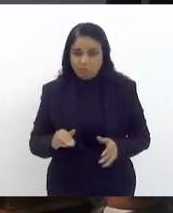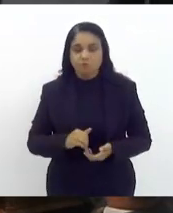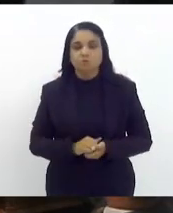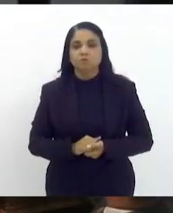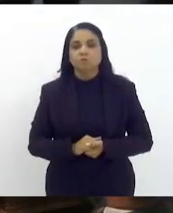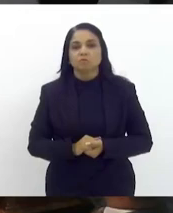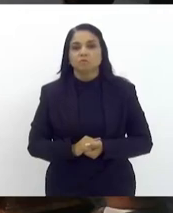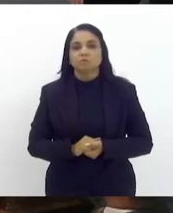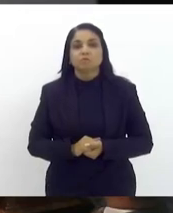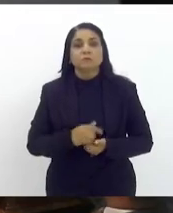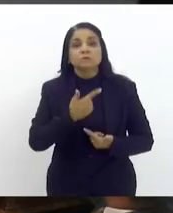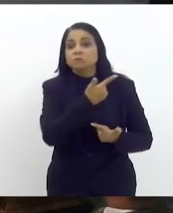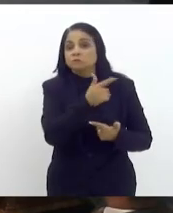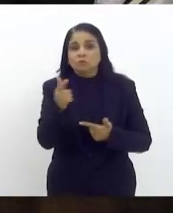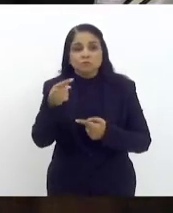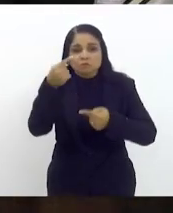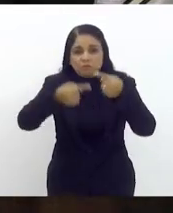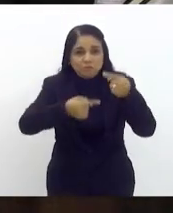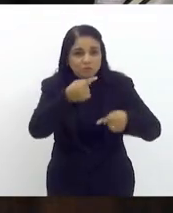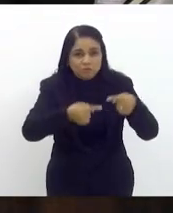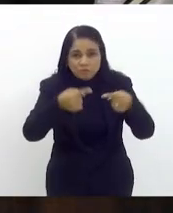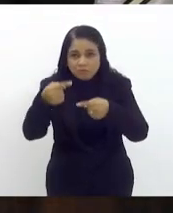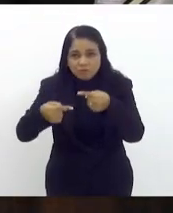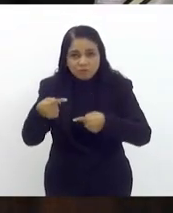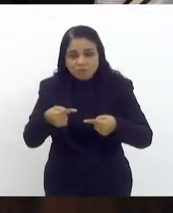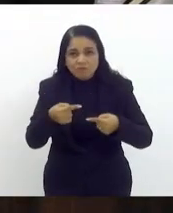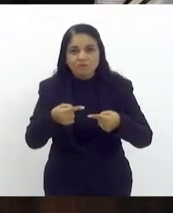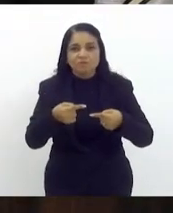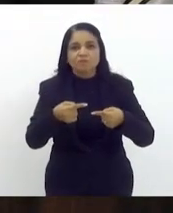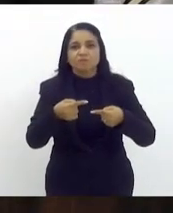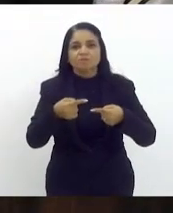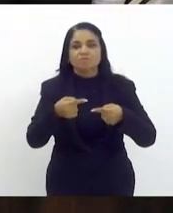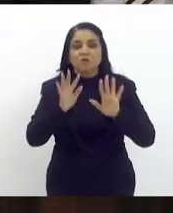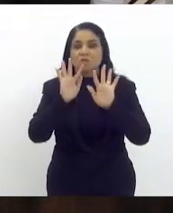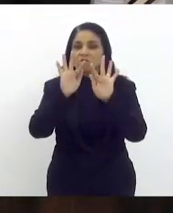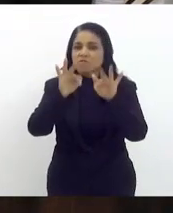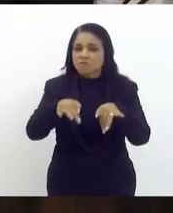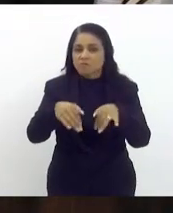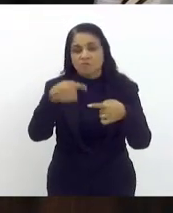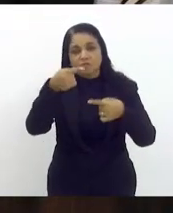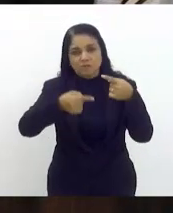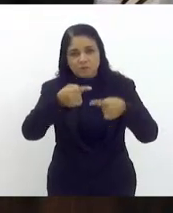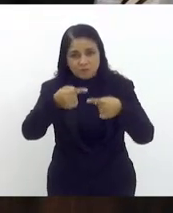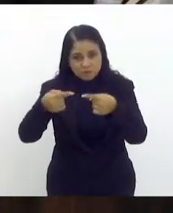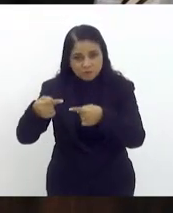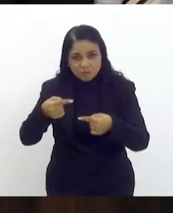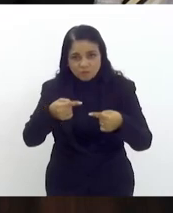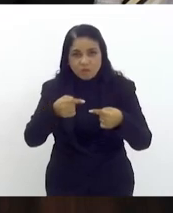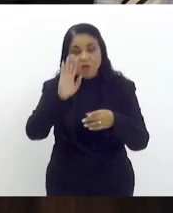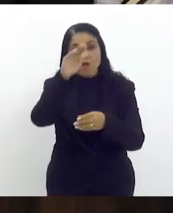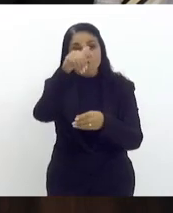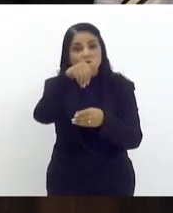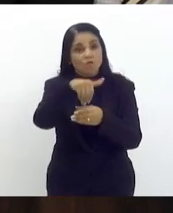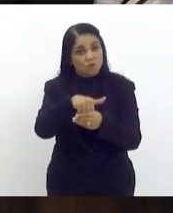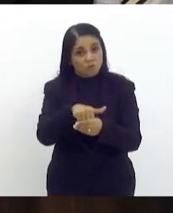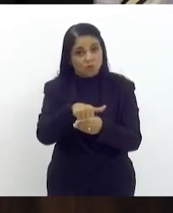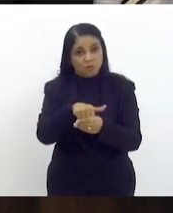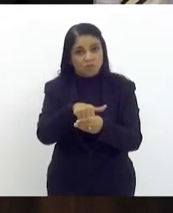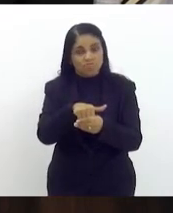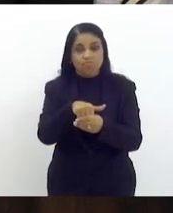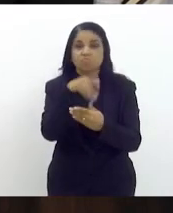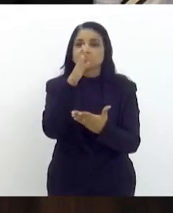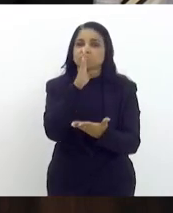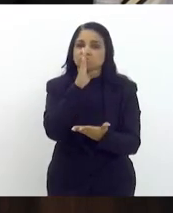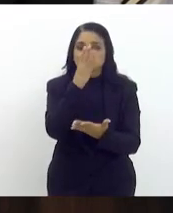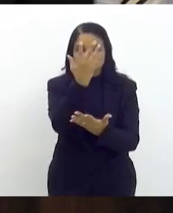Não havendo mais quem queira discutir. Encerrado a discussão. Em votação. Senhor